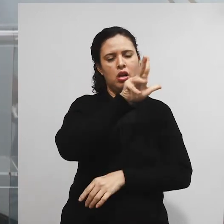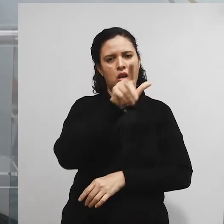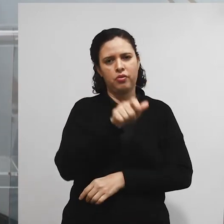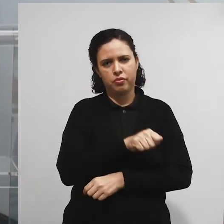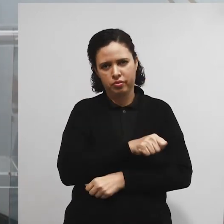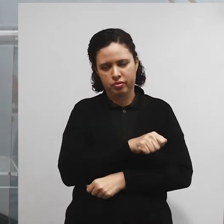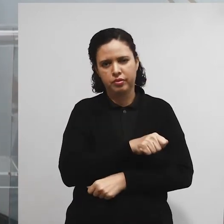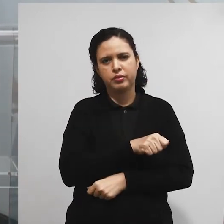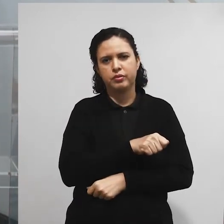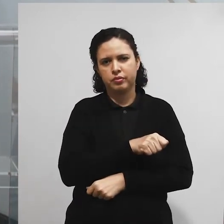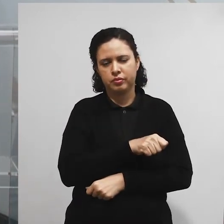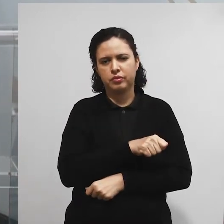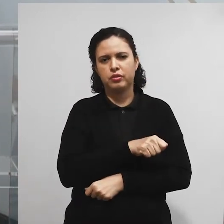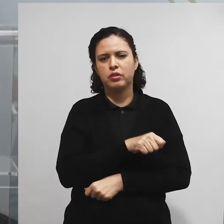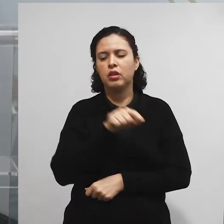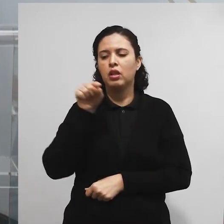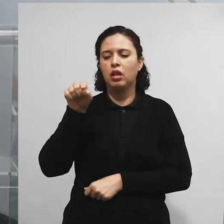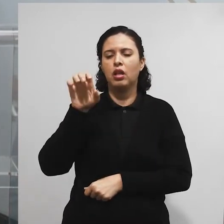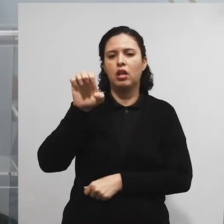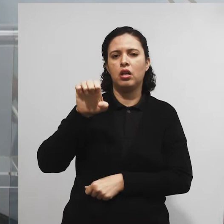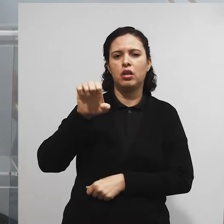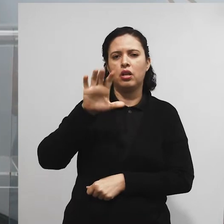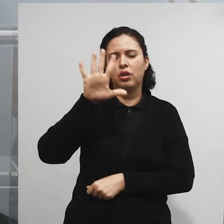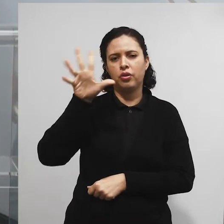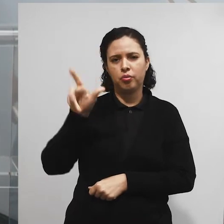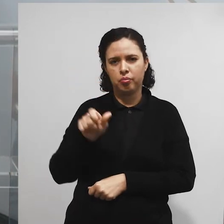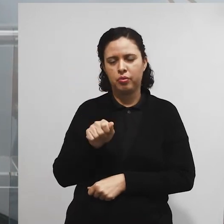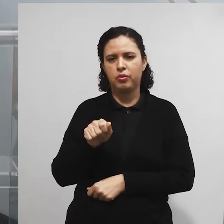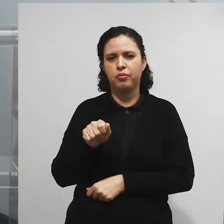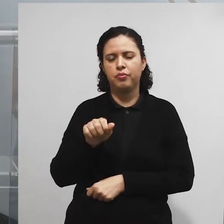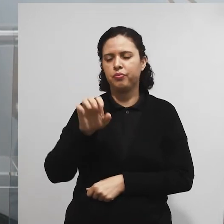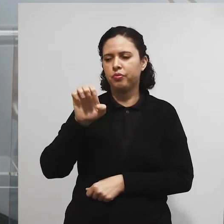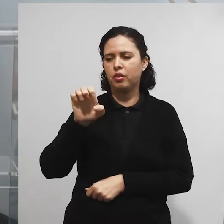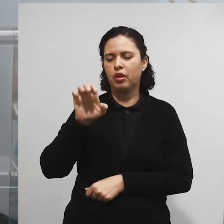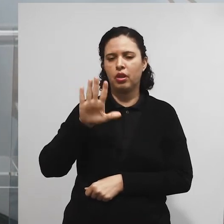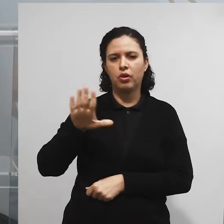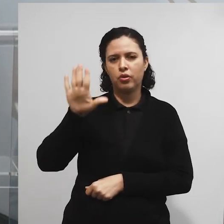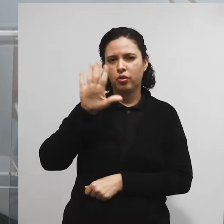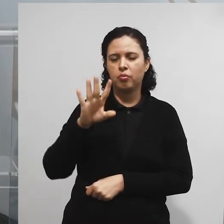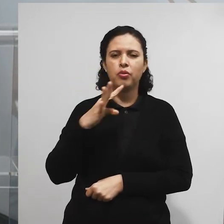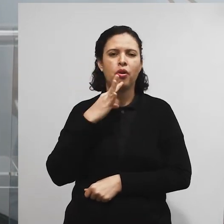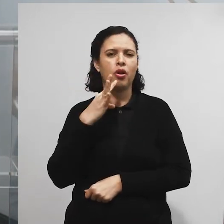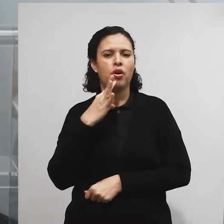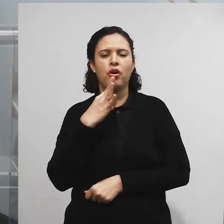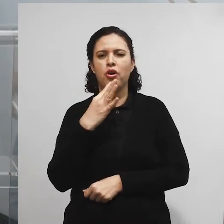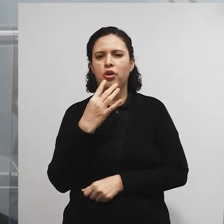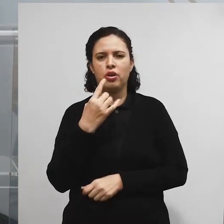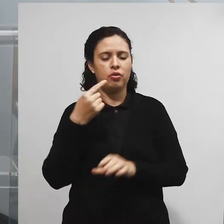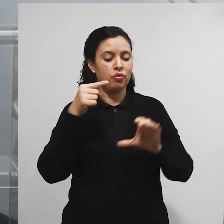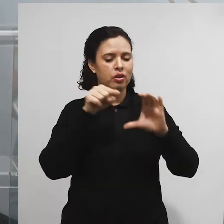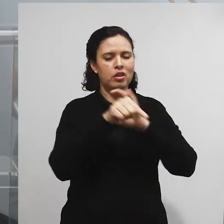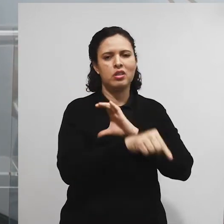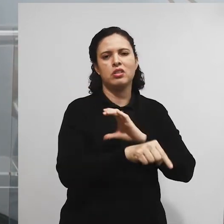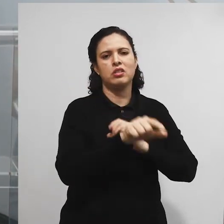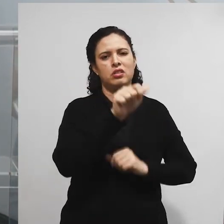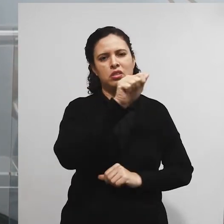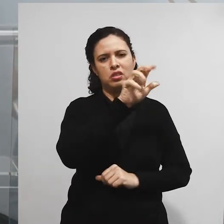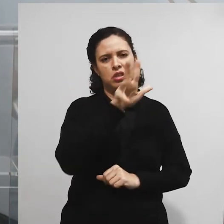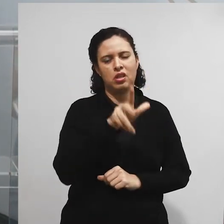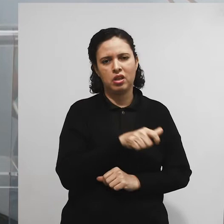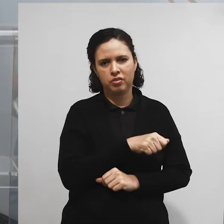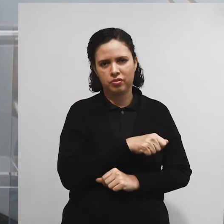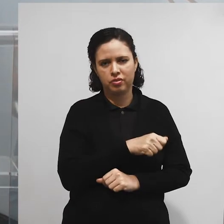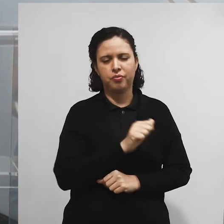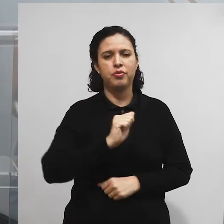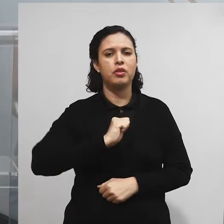muito o litoral africano, mas não conheciam o interior do continente. E a antropologia vai